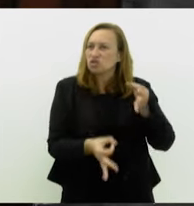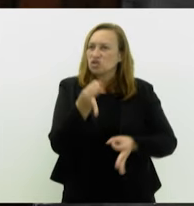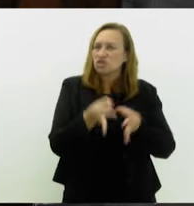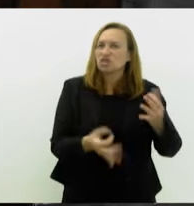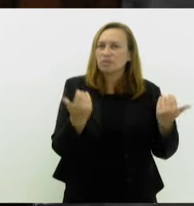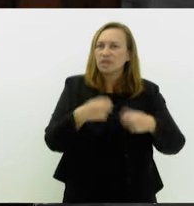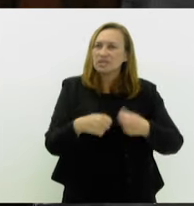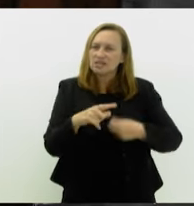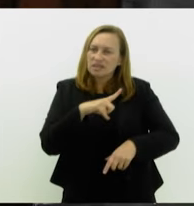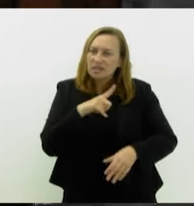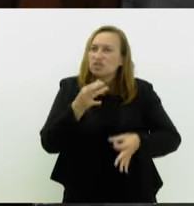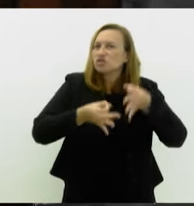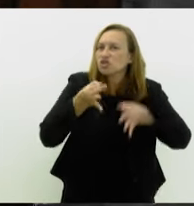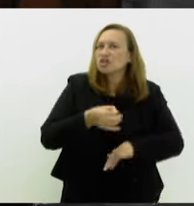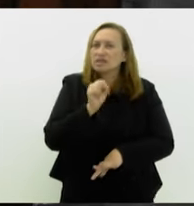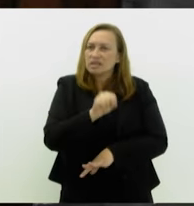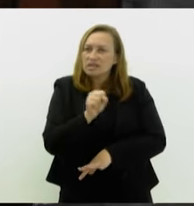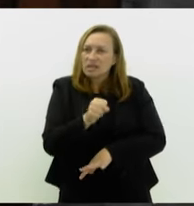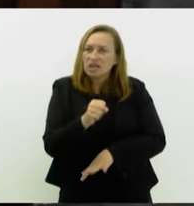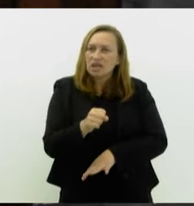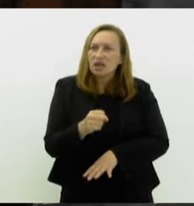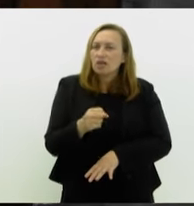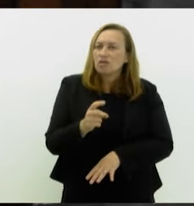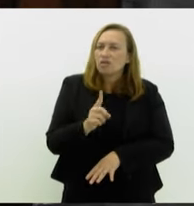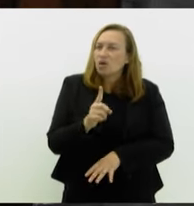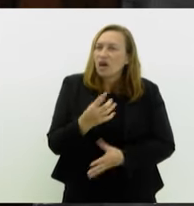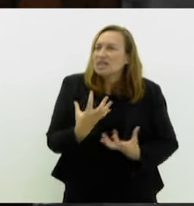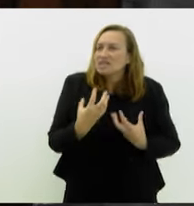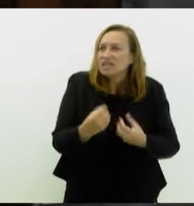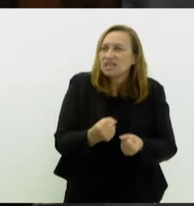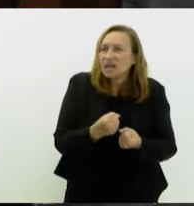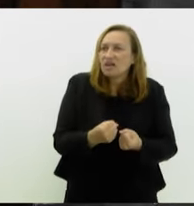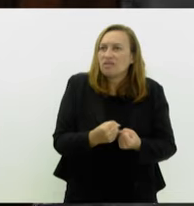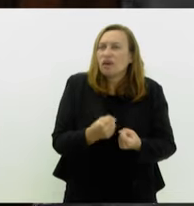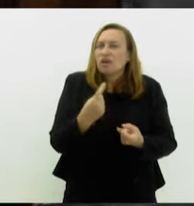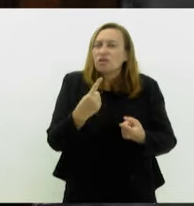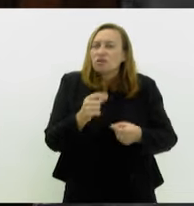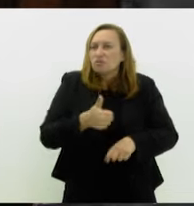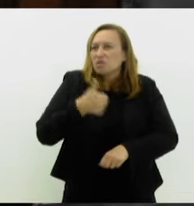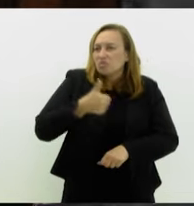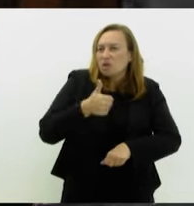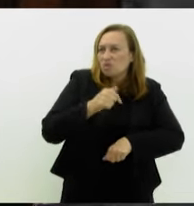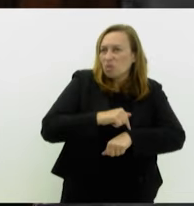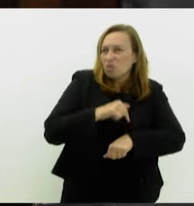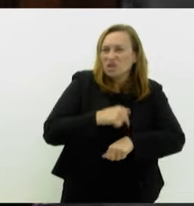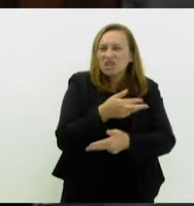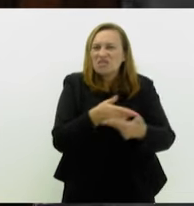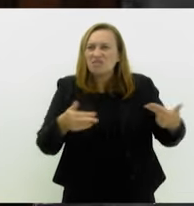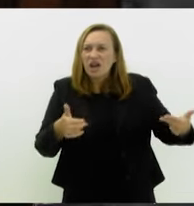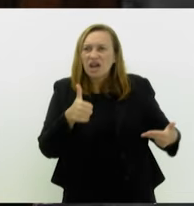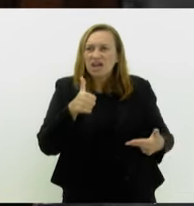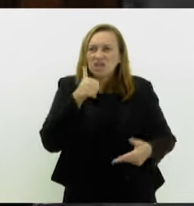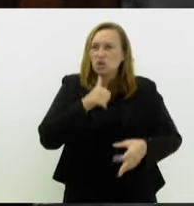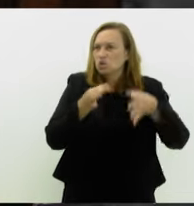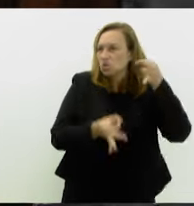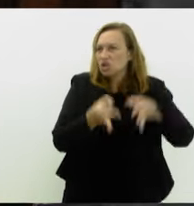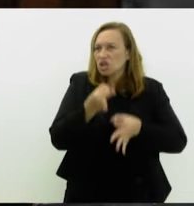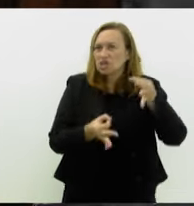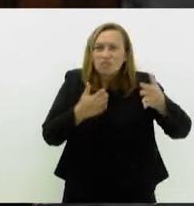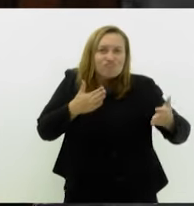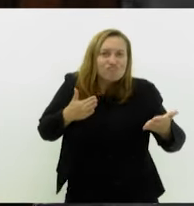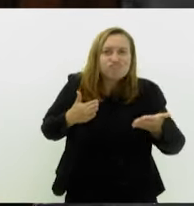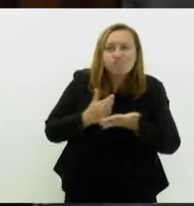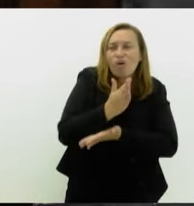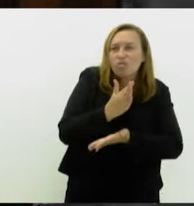em casa e a gente não se conformava Porque na primeira instância você tem um monte de juíza que passou em concurso mas na hora de